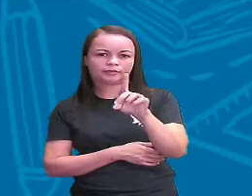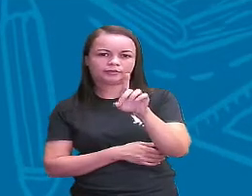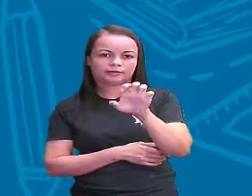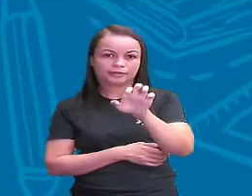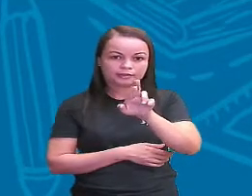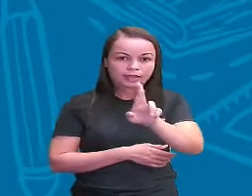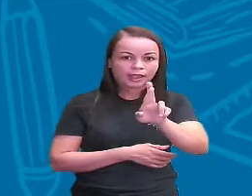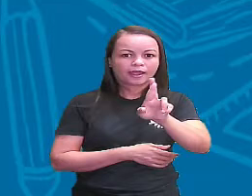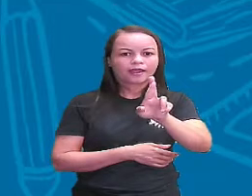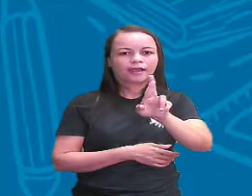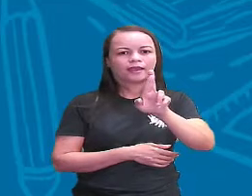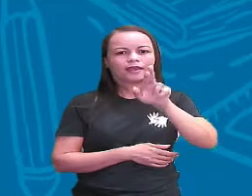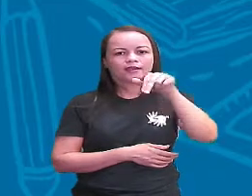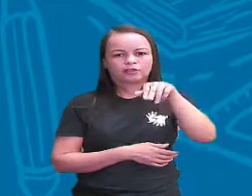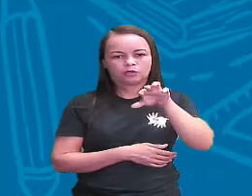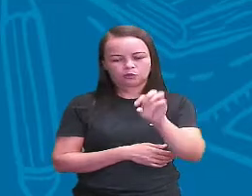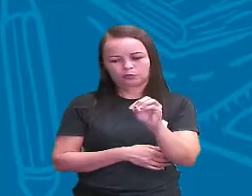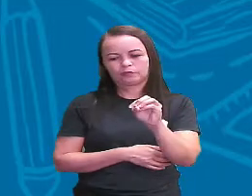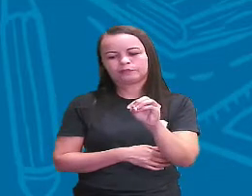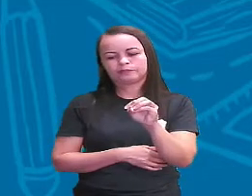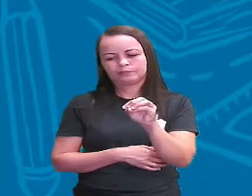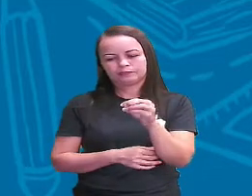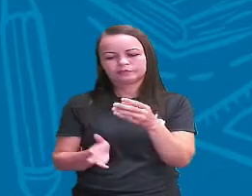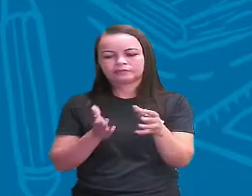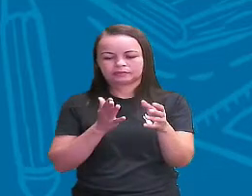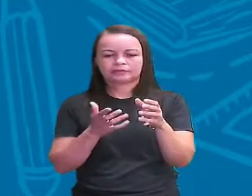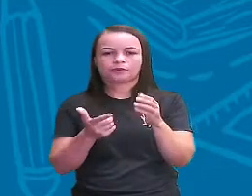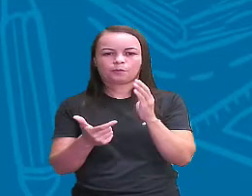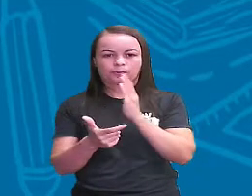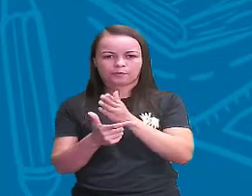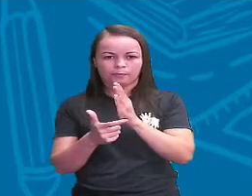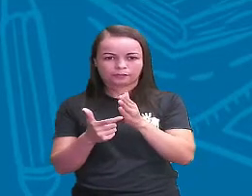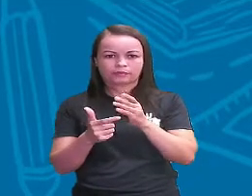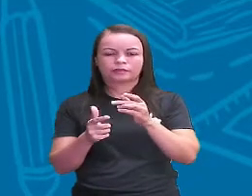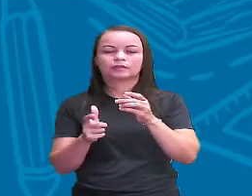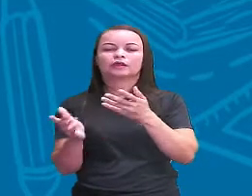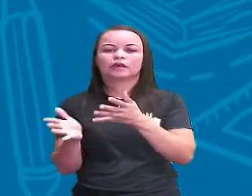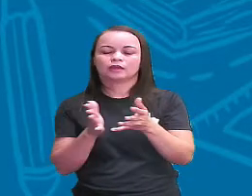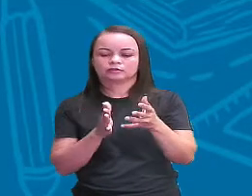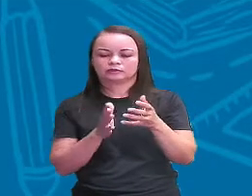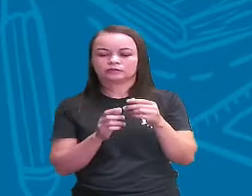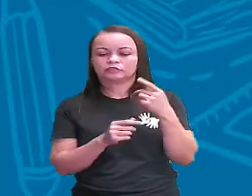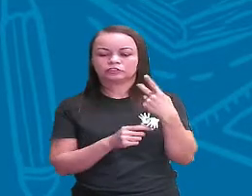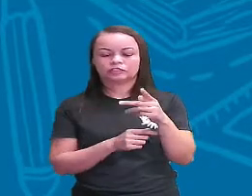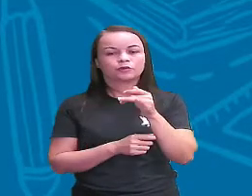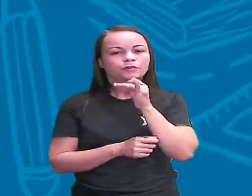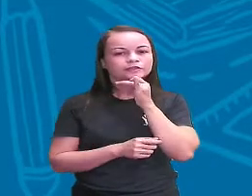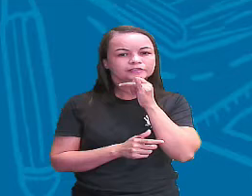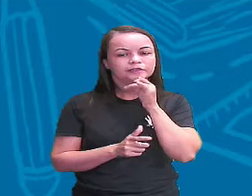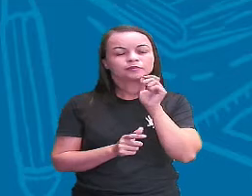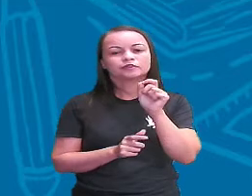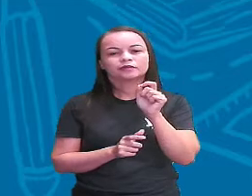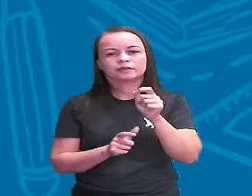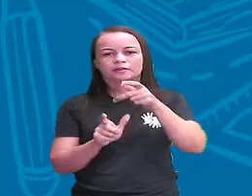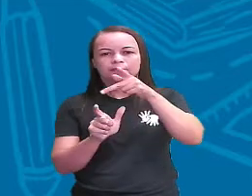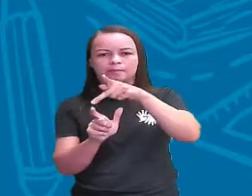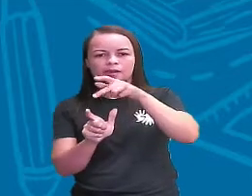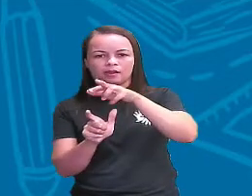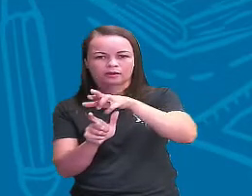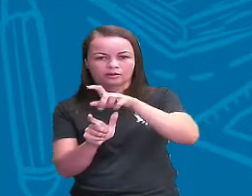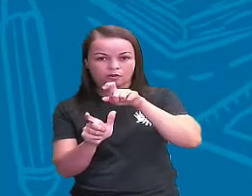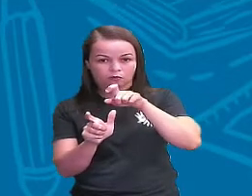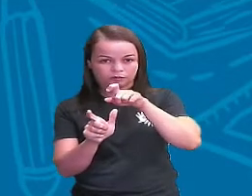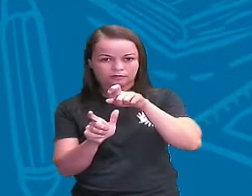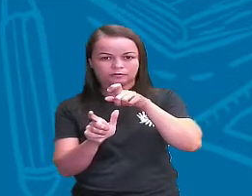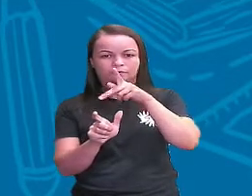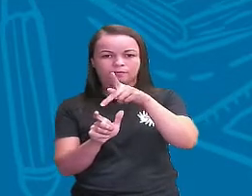caderno é o der. Penúltima sílaba também. As duas palavras já são exemplos de paroxítona. Temos